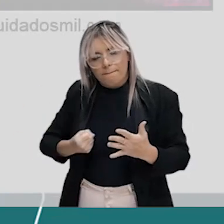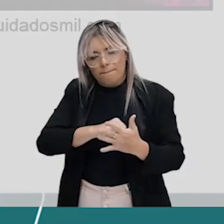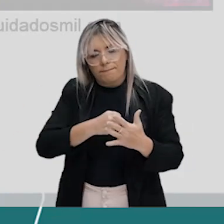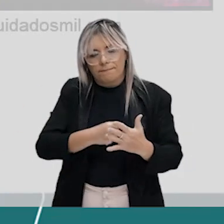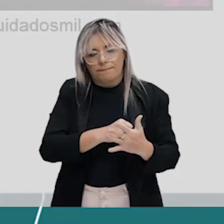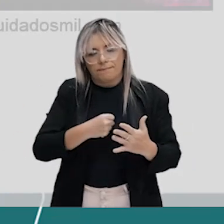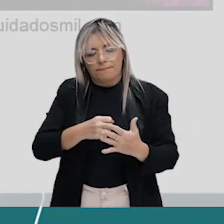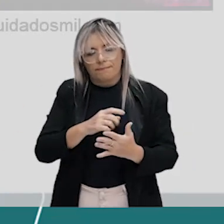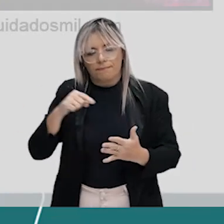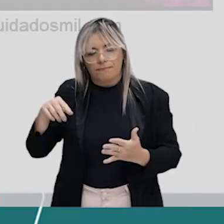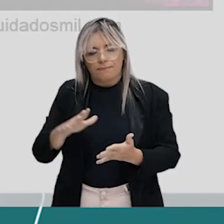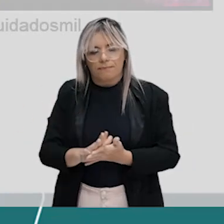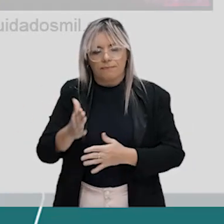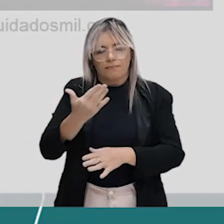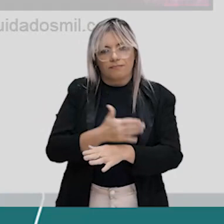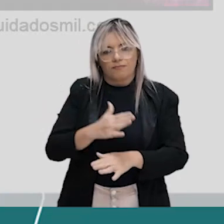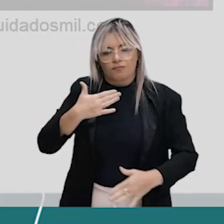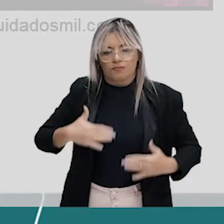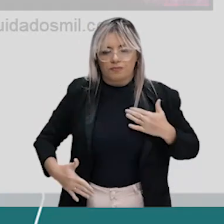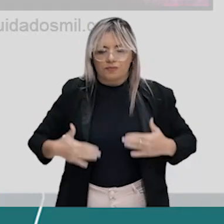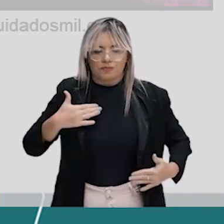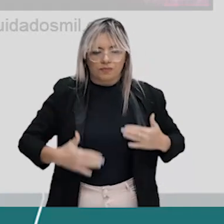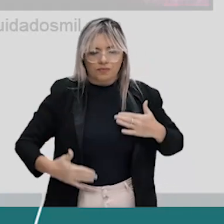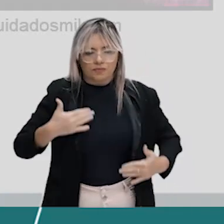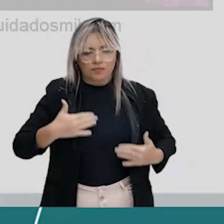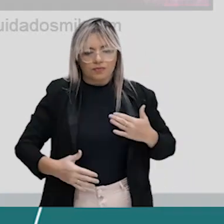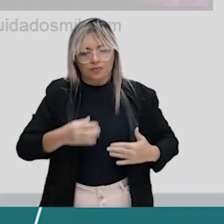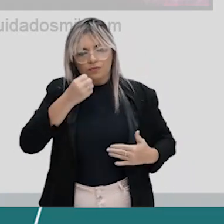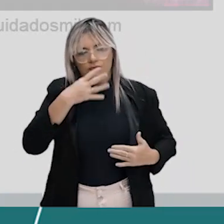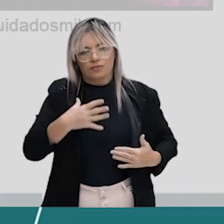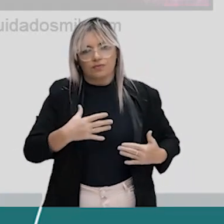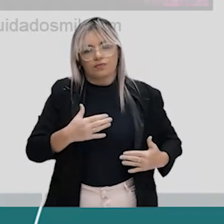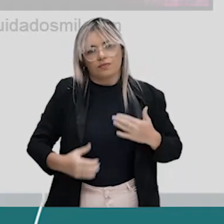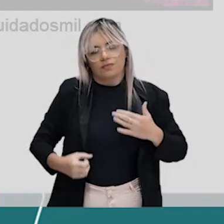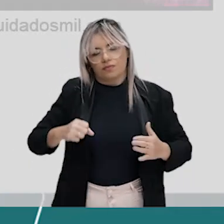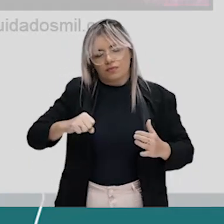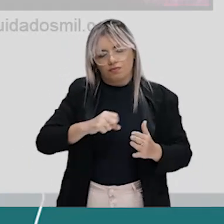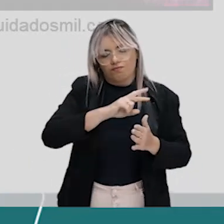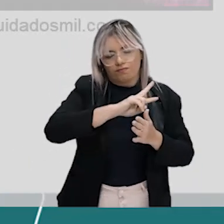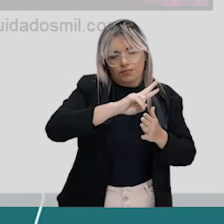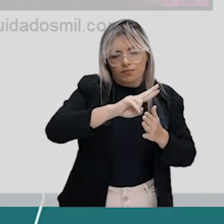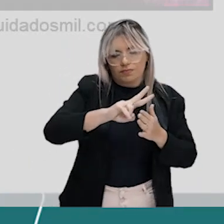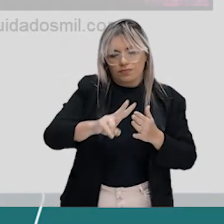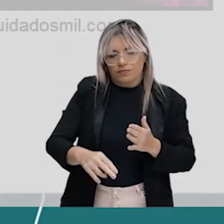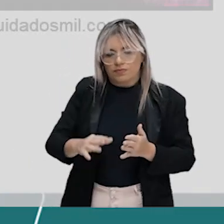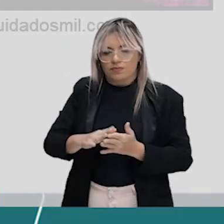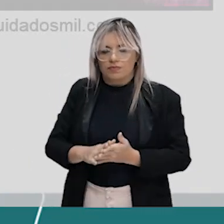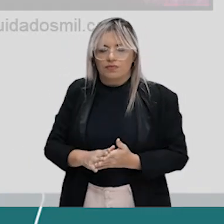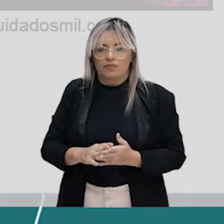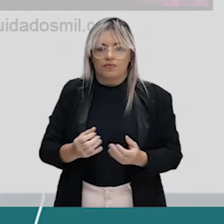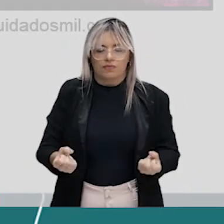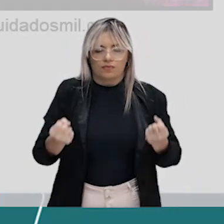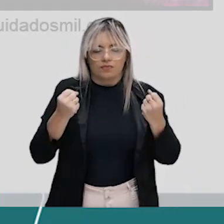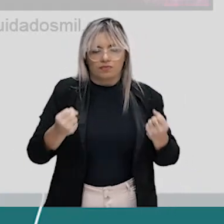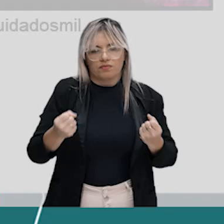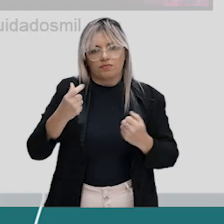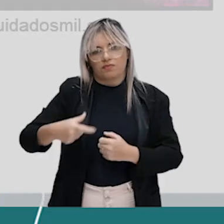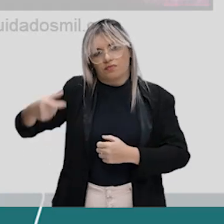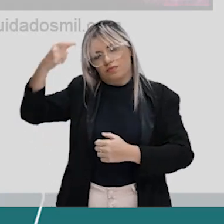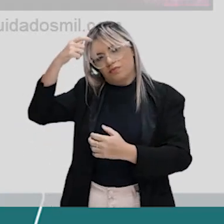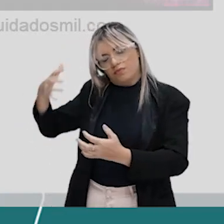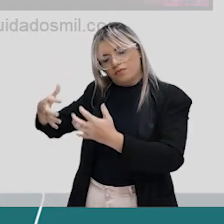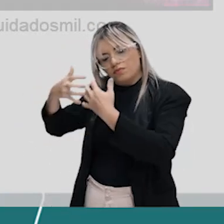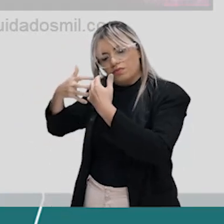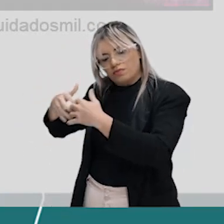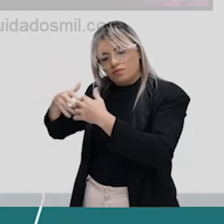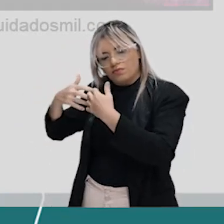benefícios de qualquer prática corporal, os benefícios são vários. são os físicos, psicológicos,